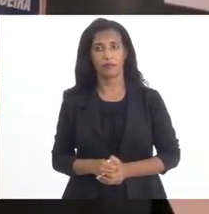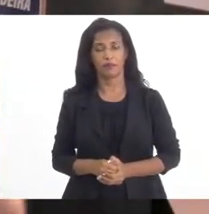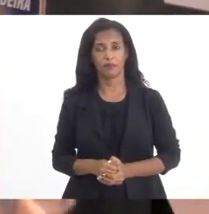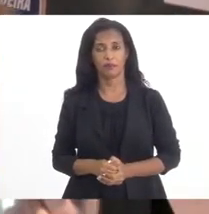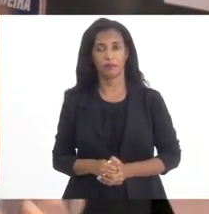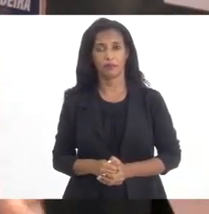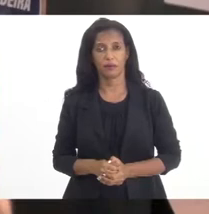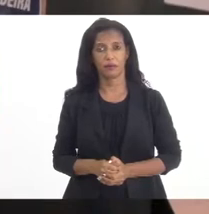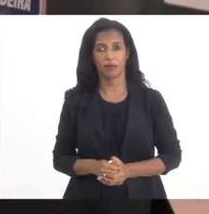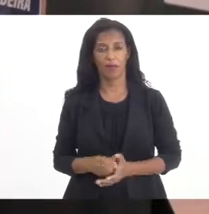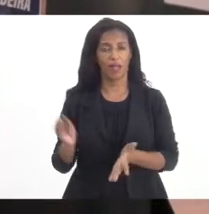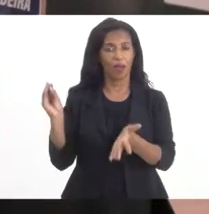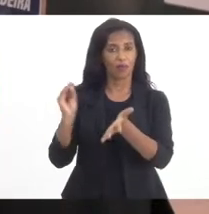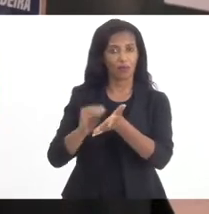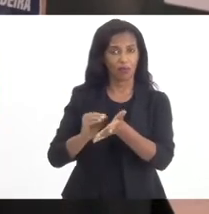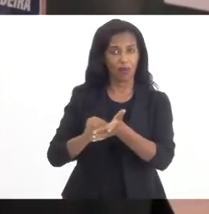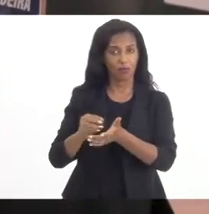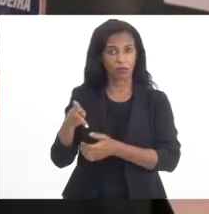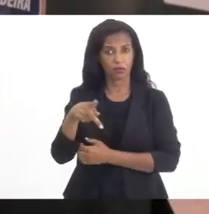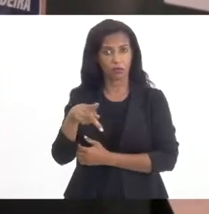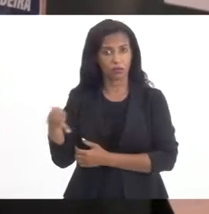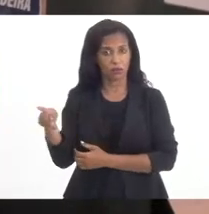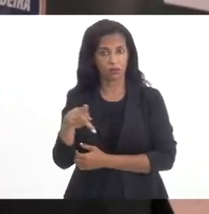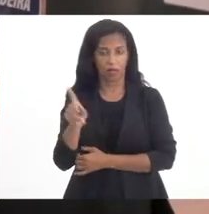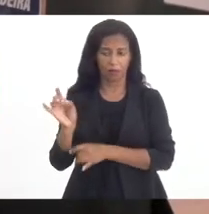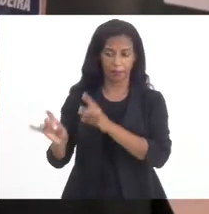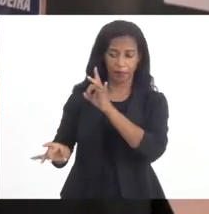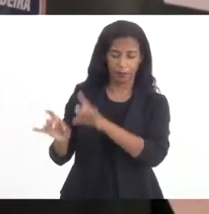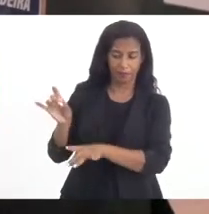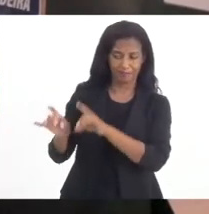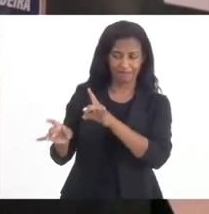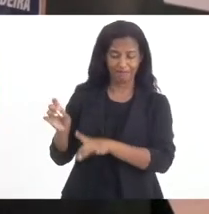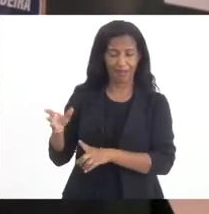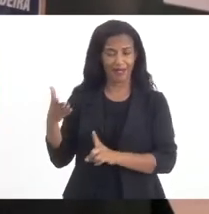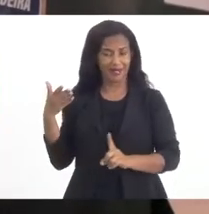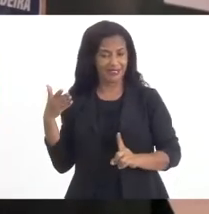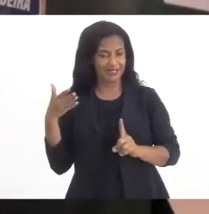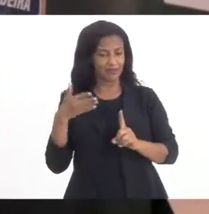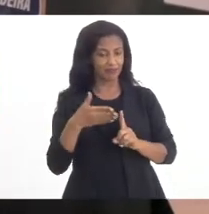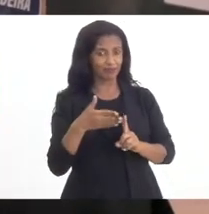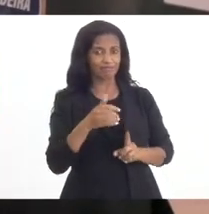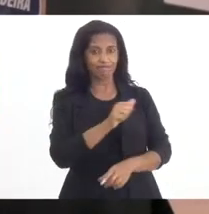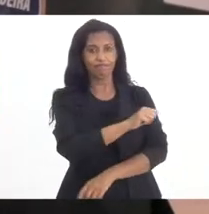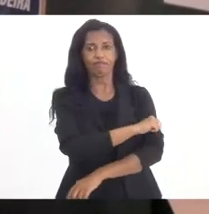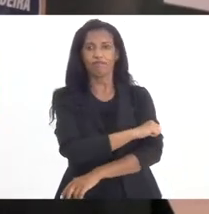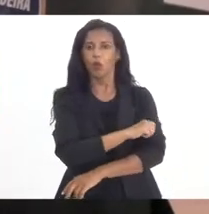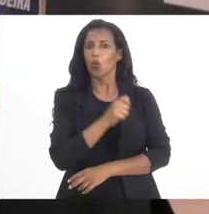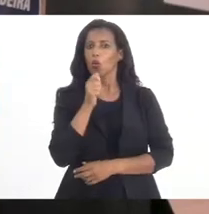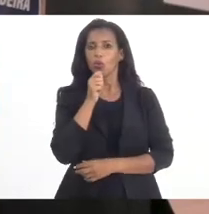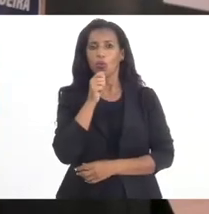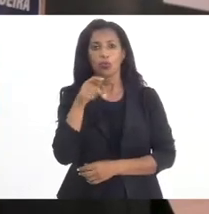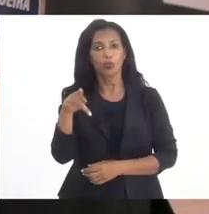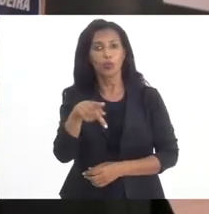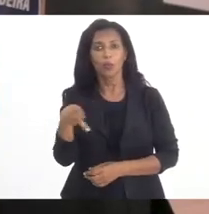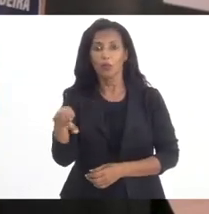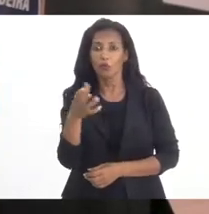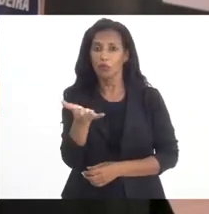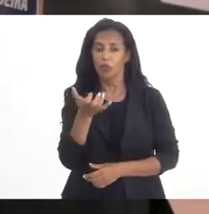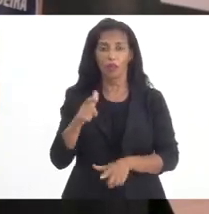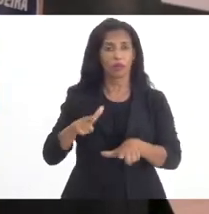A evasão dos professores, ela incide diretamente nos alunos. Não tem professor querendo